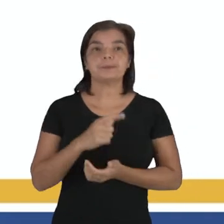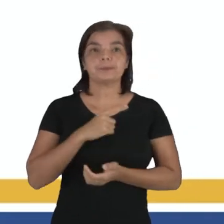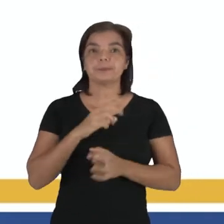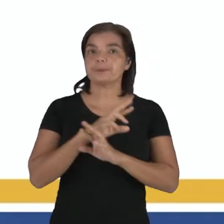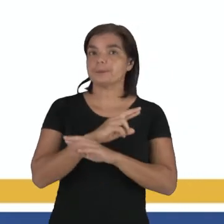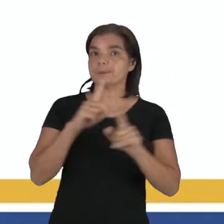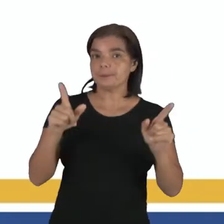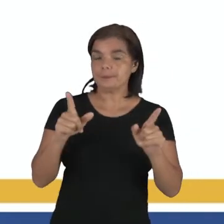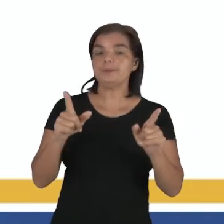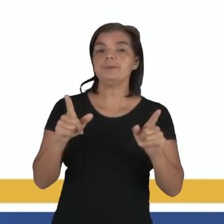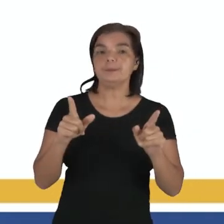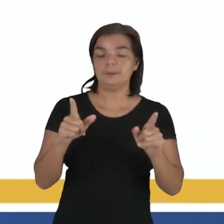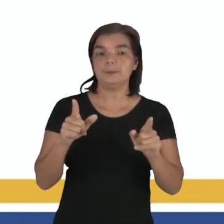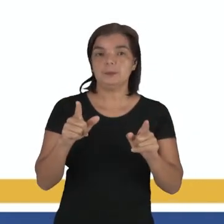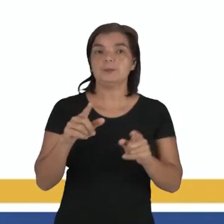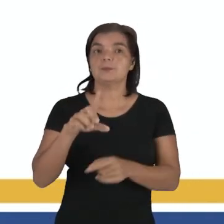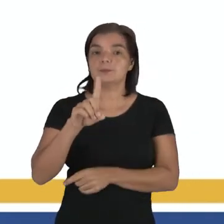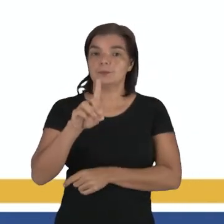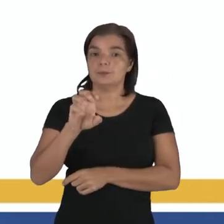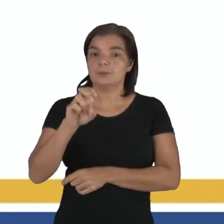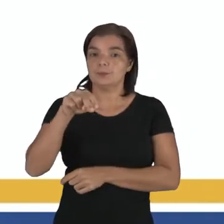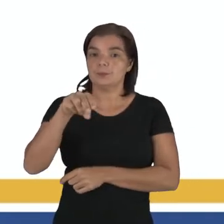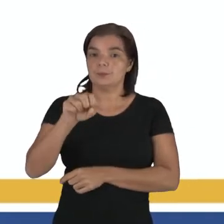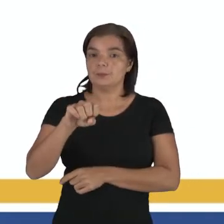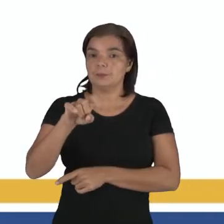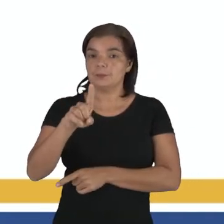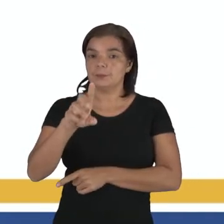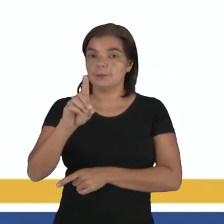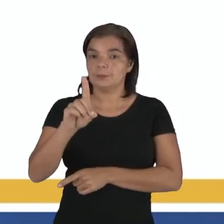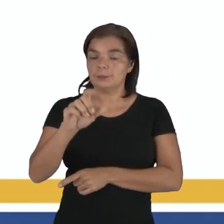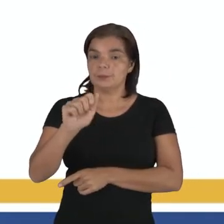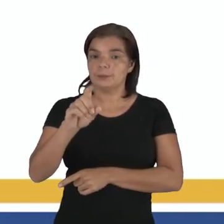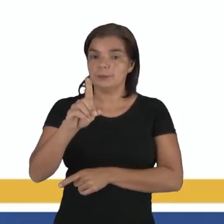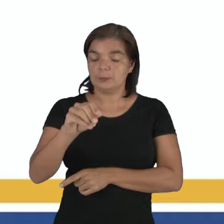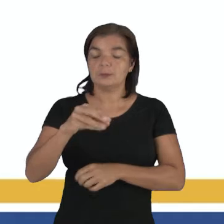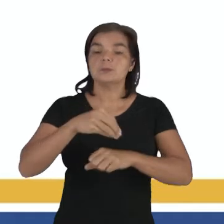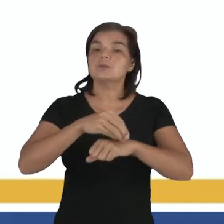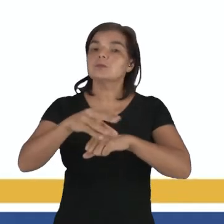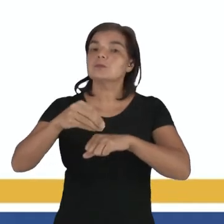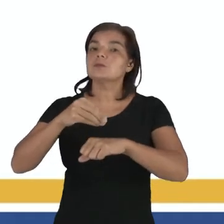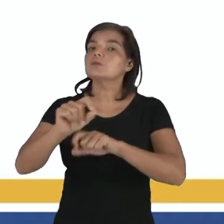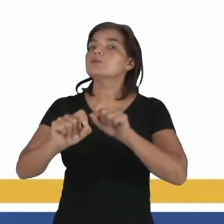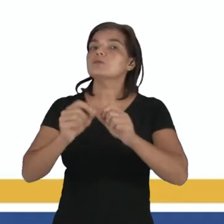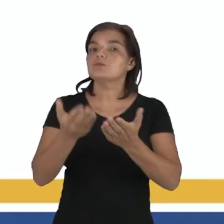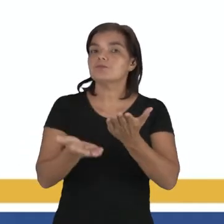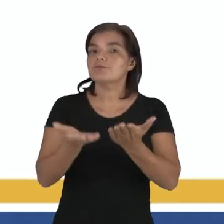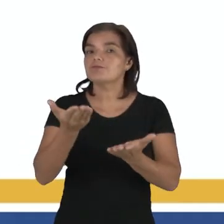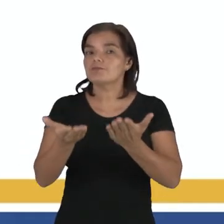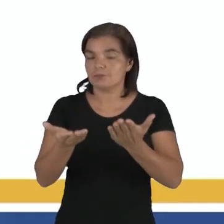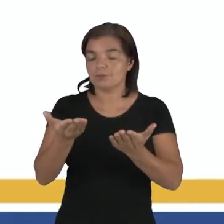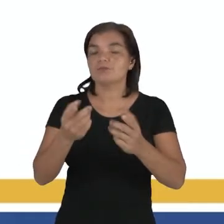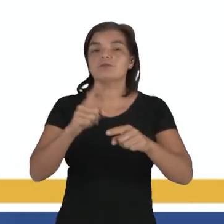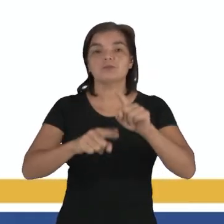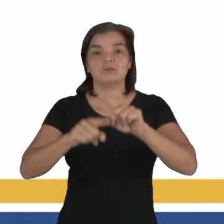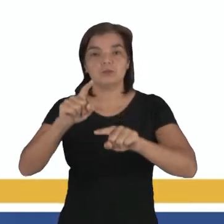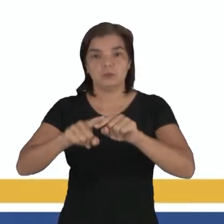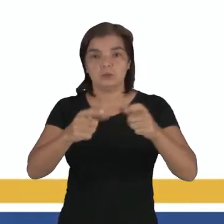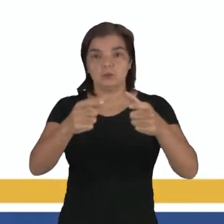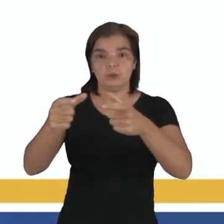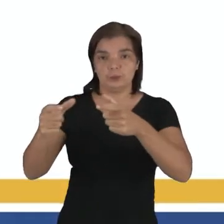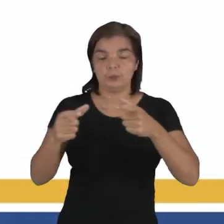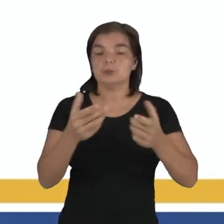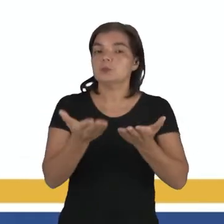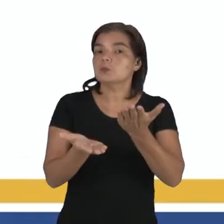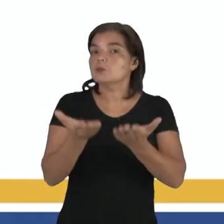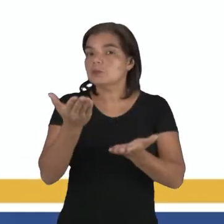por diferença de densidade. Lembrando que a densidade é aquela distribuição da matéria numa área ou